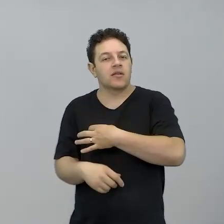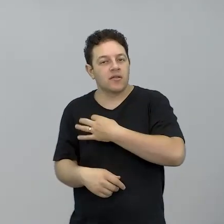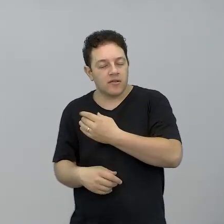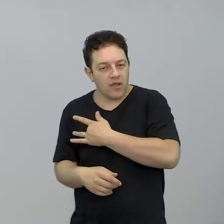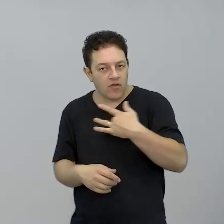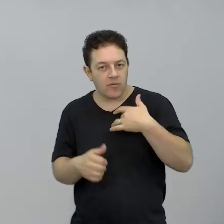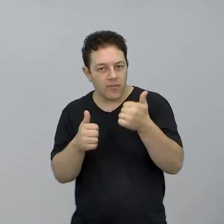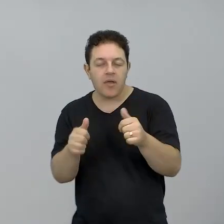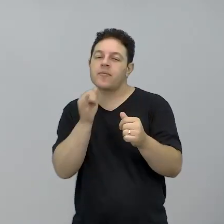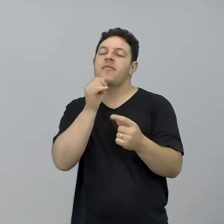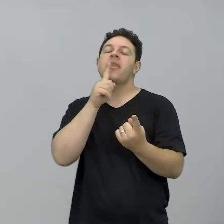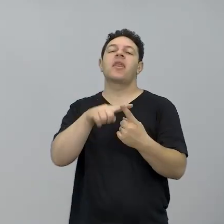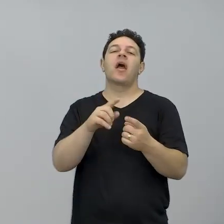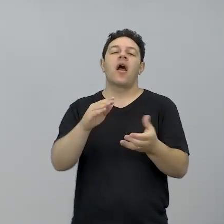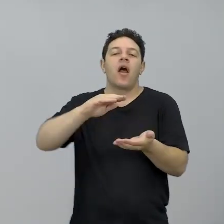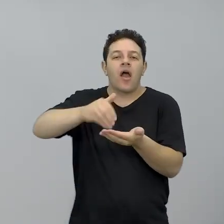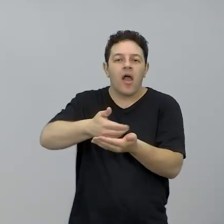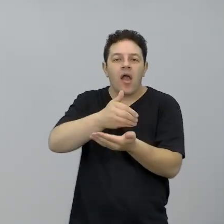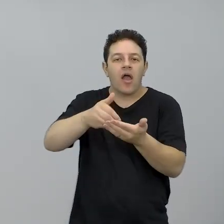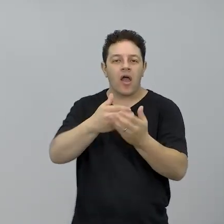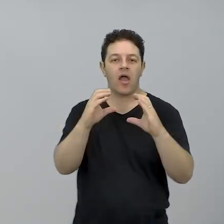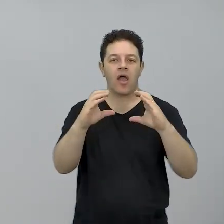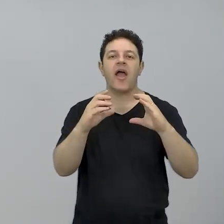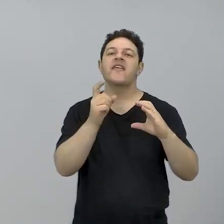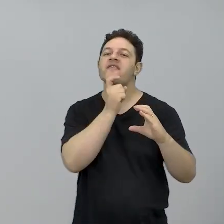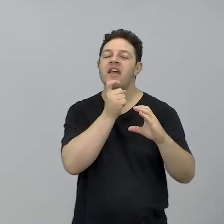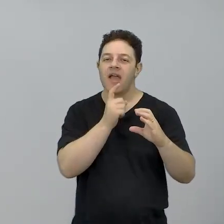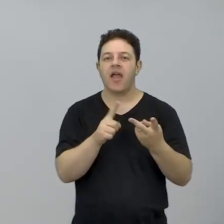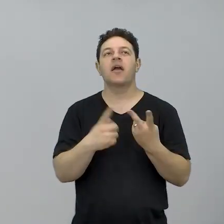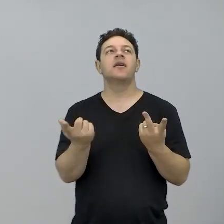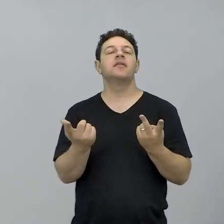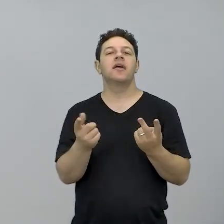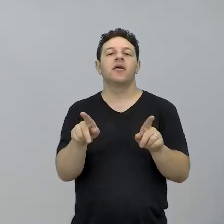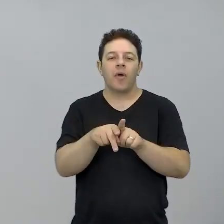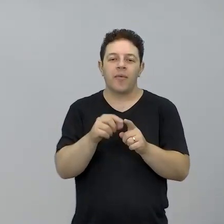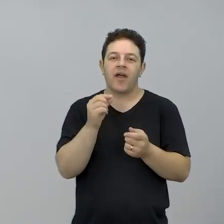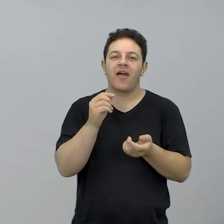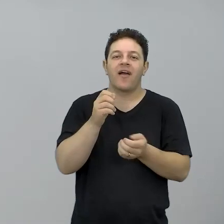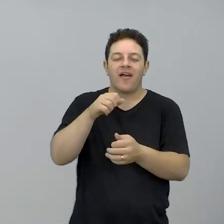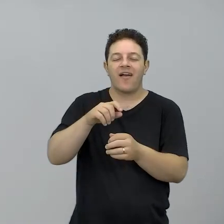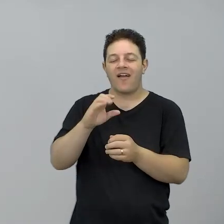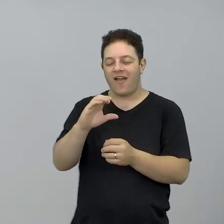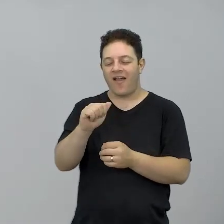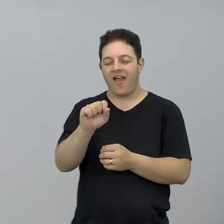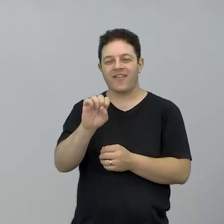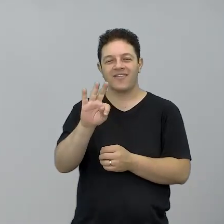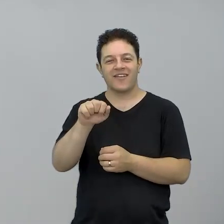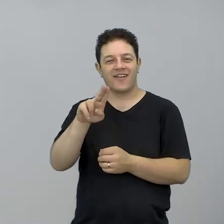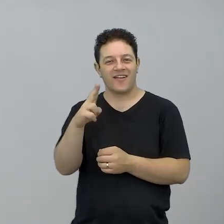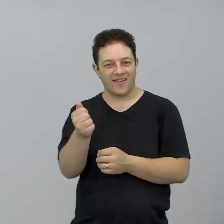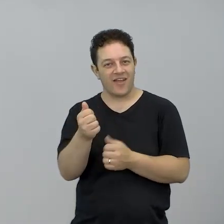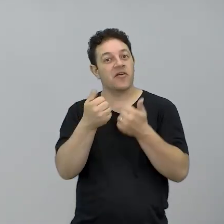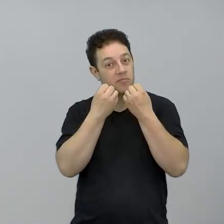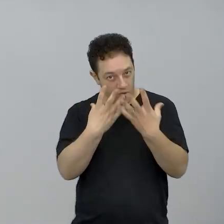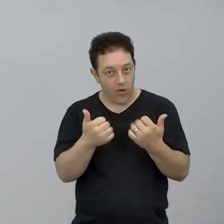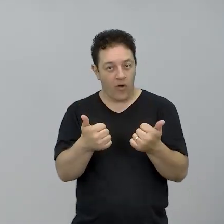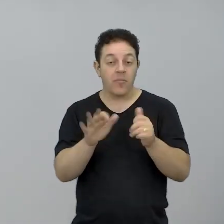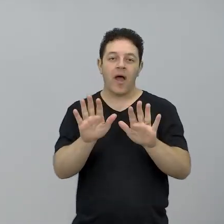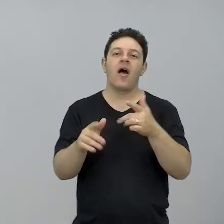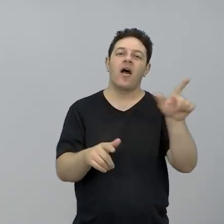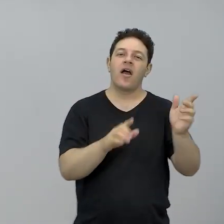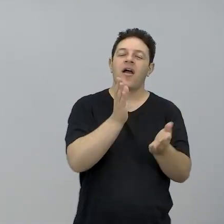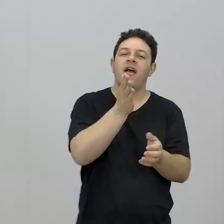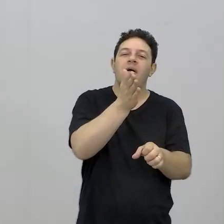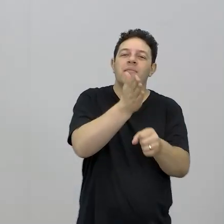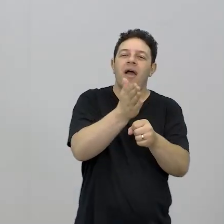das castanhas tem boa qualidade, não a gordura da batata frita. Né? É bem lembrado, né, essa questão aí das